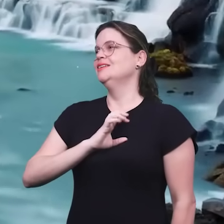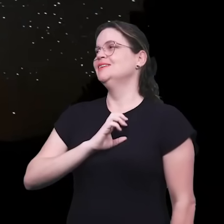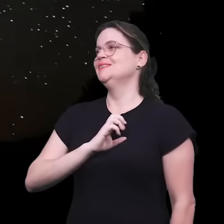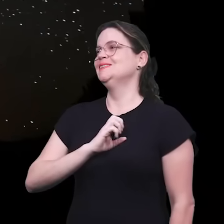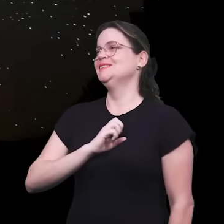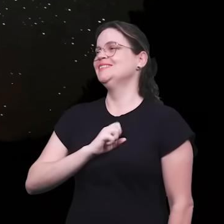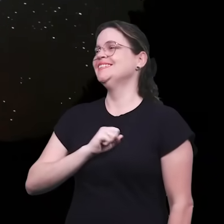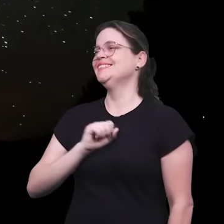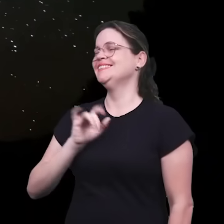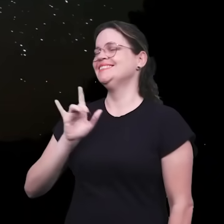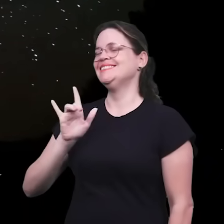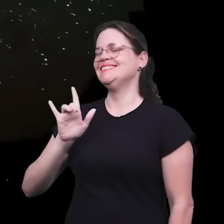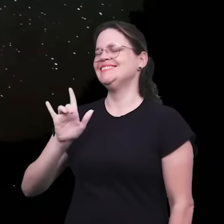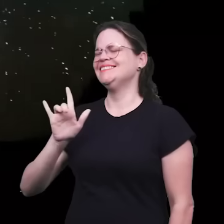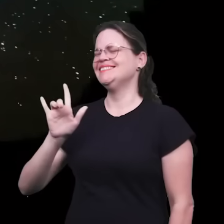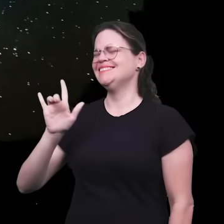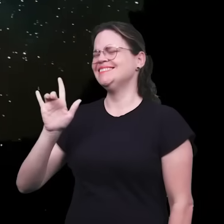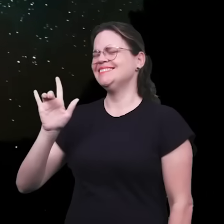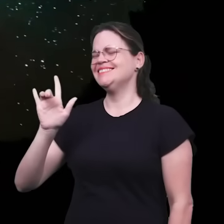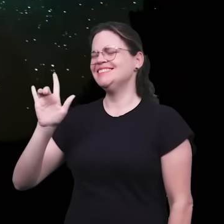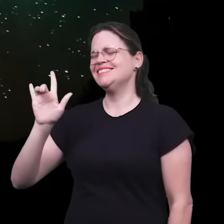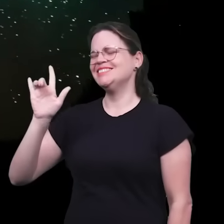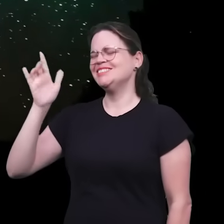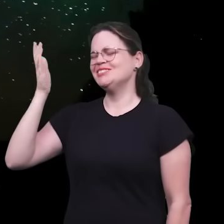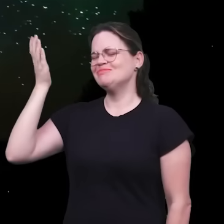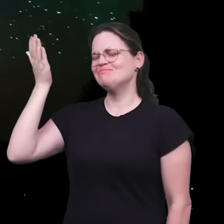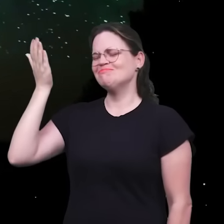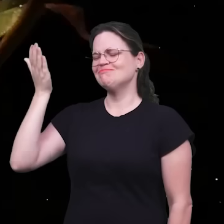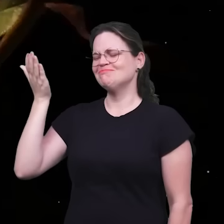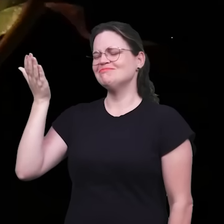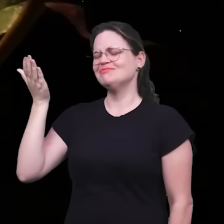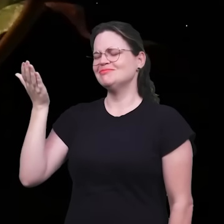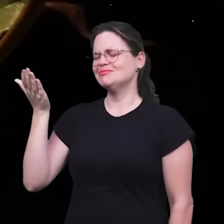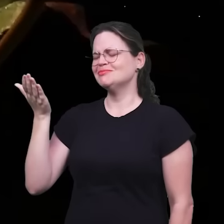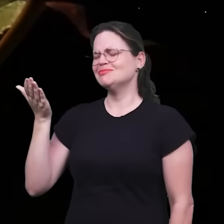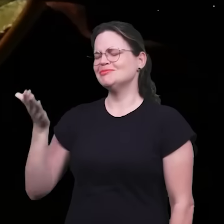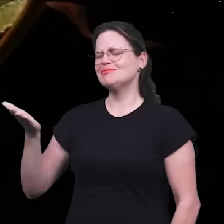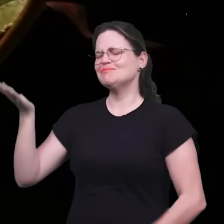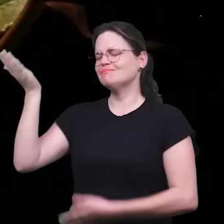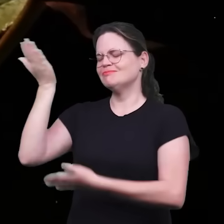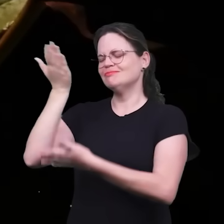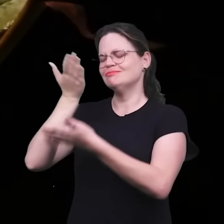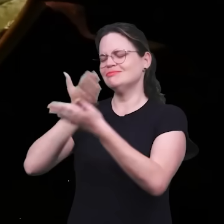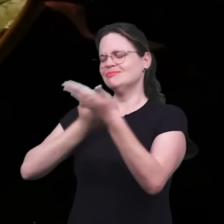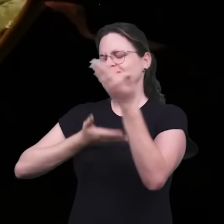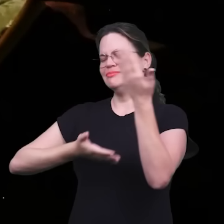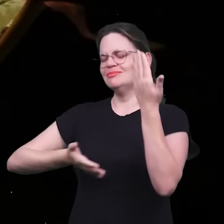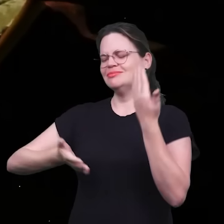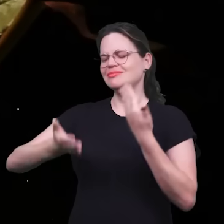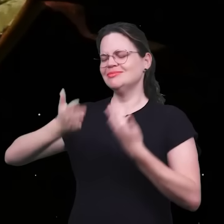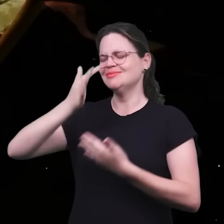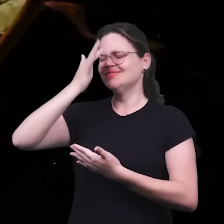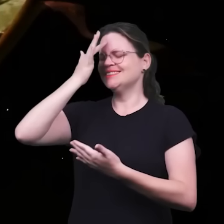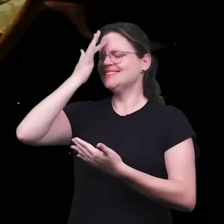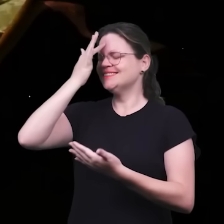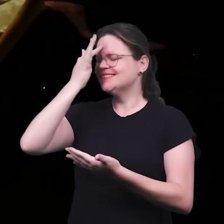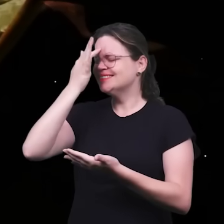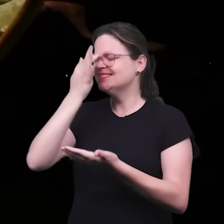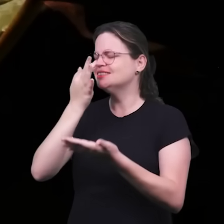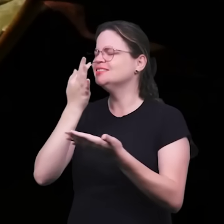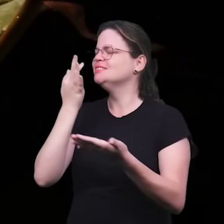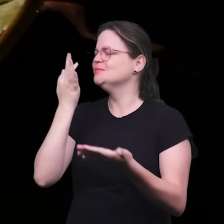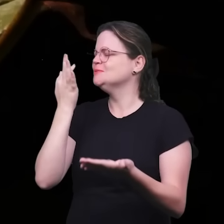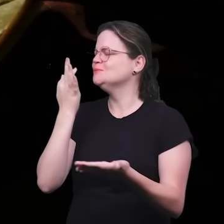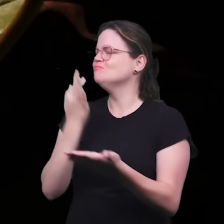Te amo, ó Senhor, autor da minha fé.